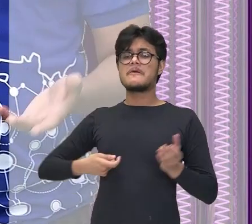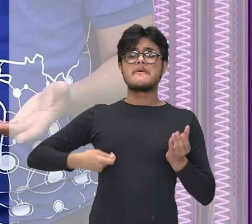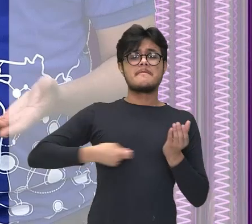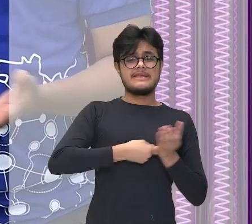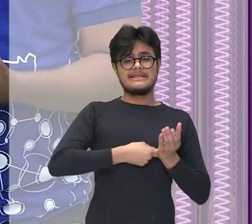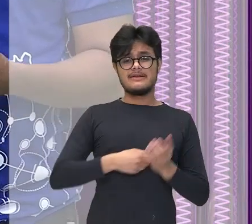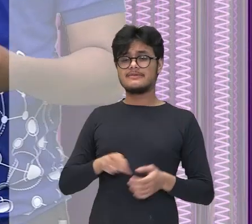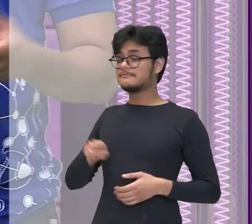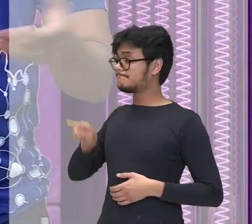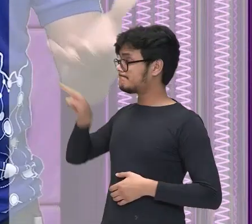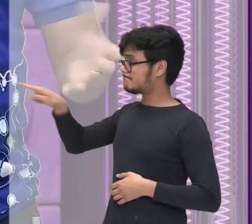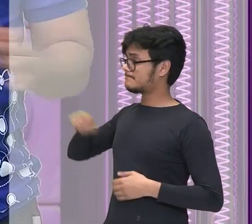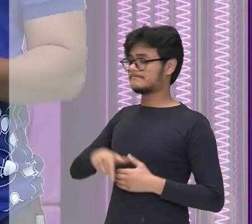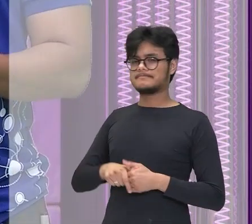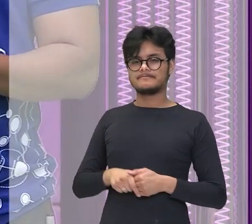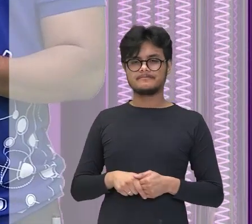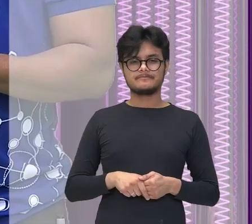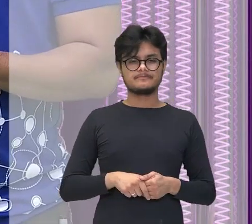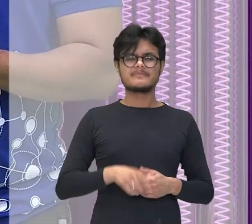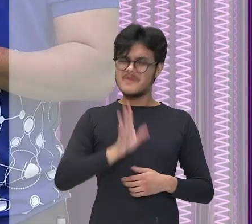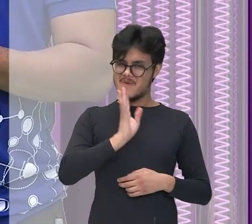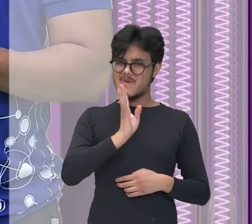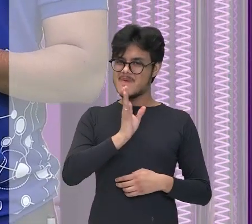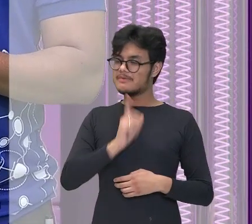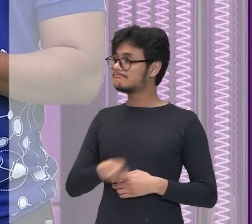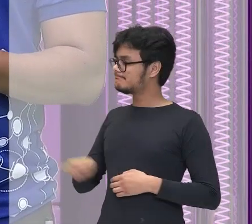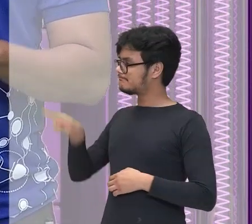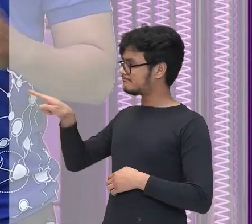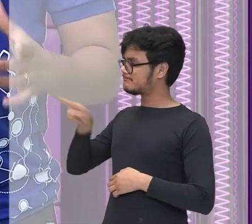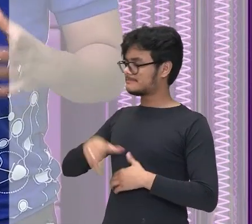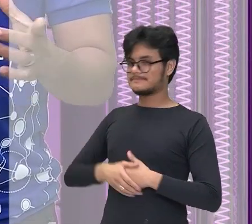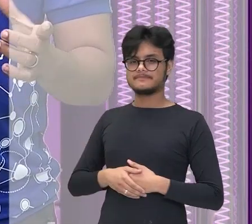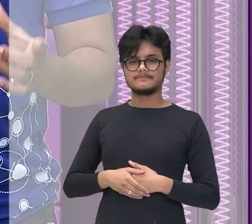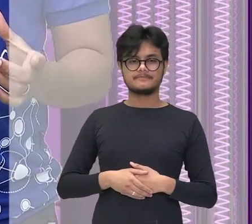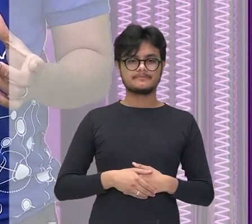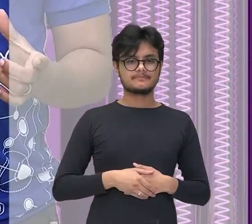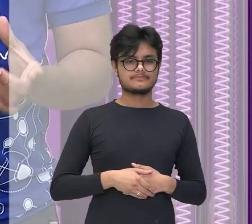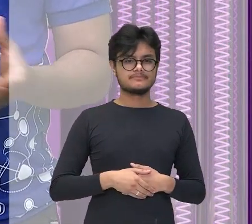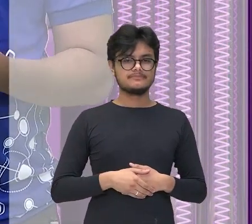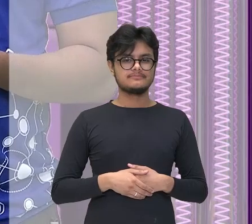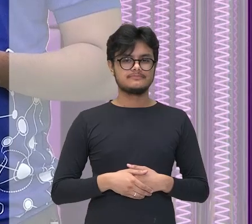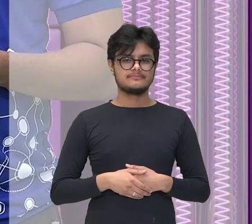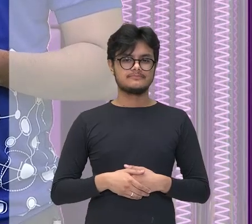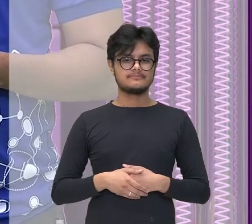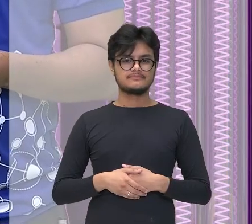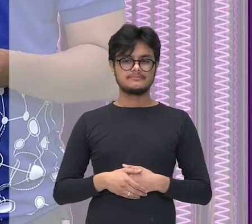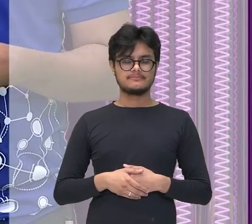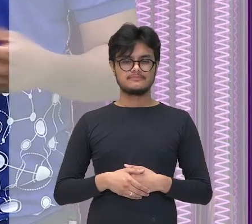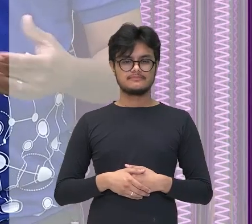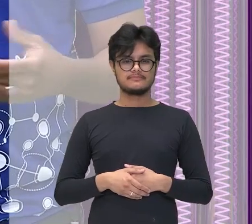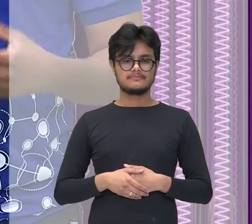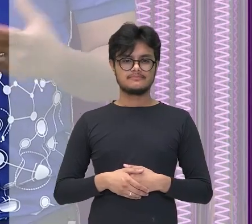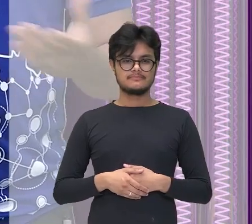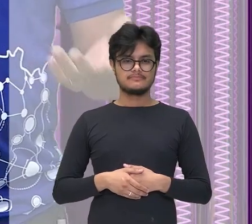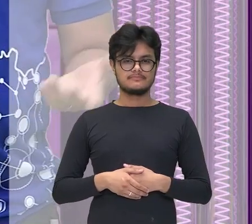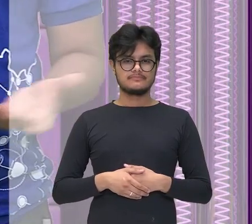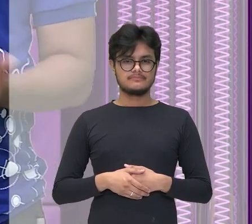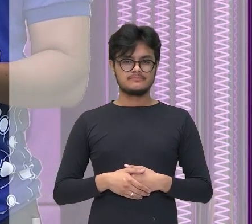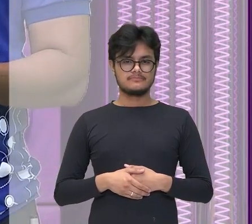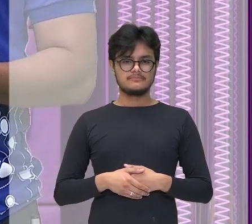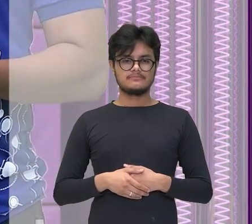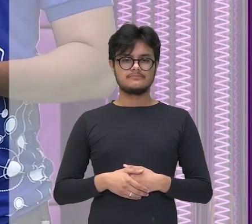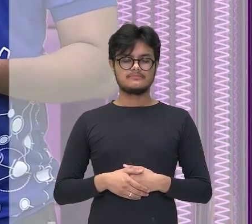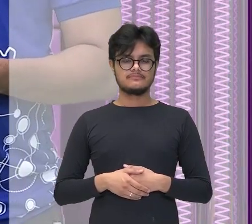os pendrives, né? Que é a nossa ferramenta, esse nosso dispositivo de armazenagem